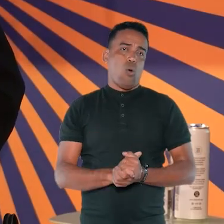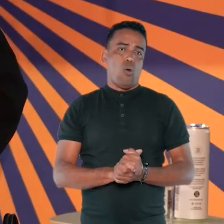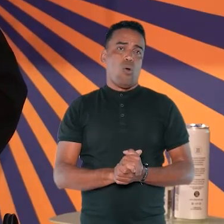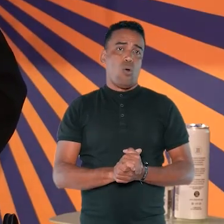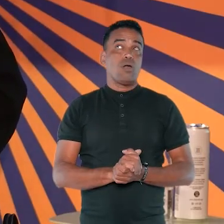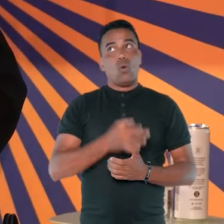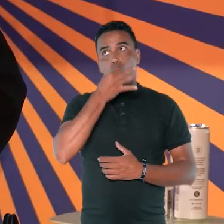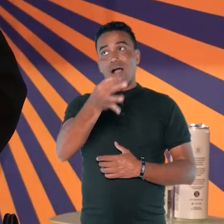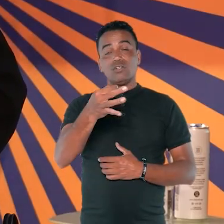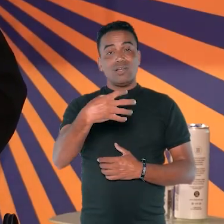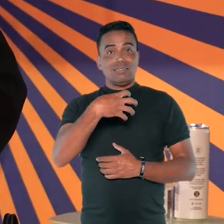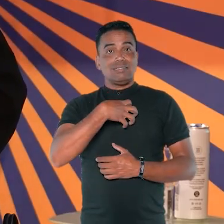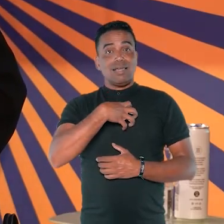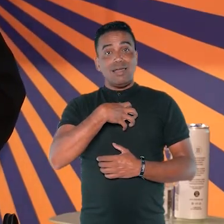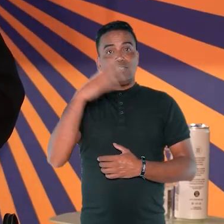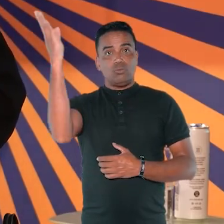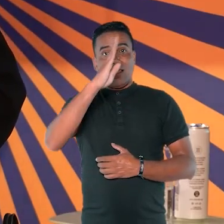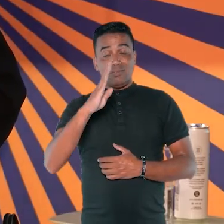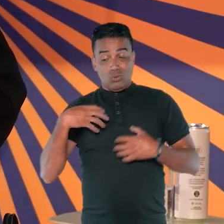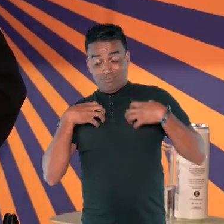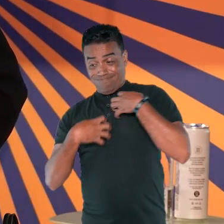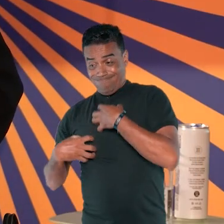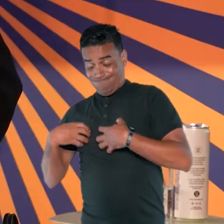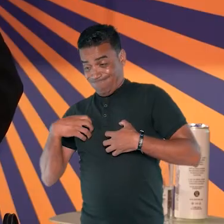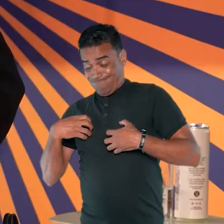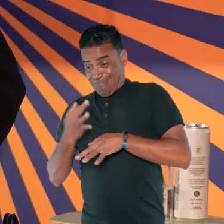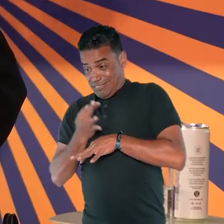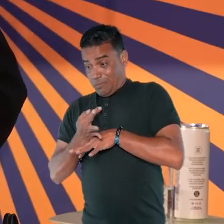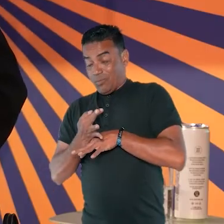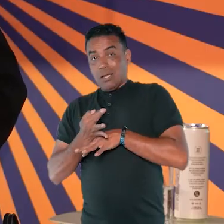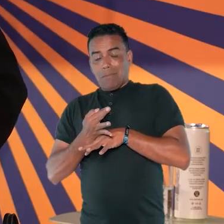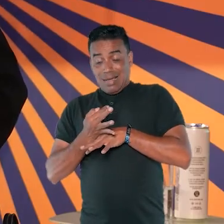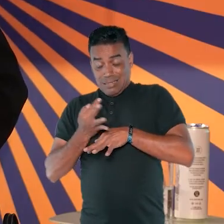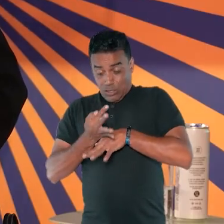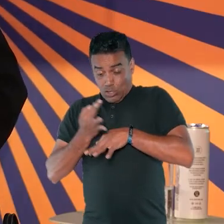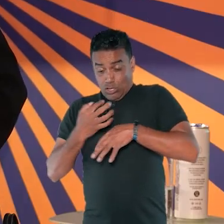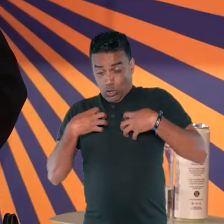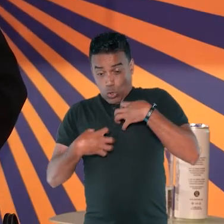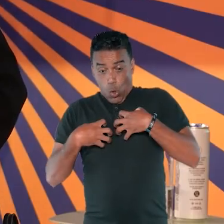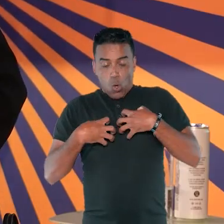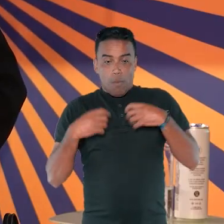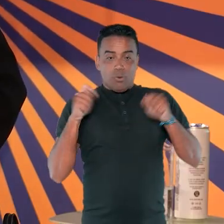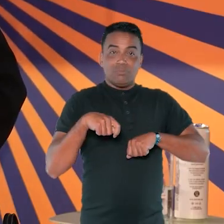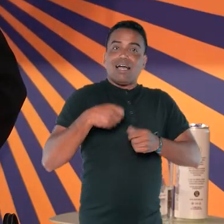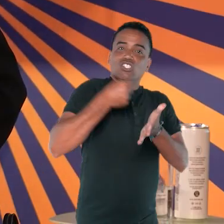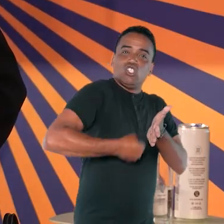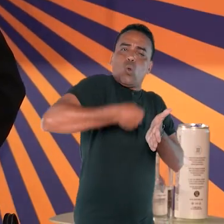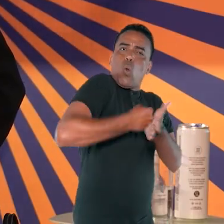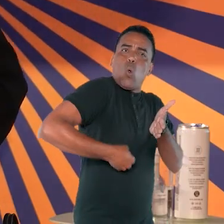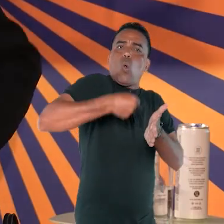ele sente o Brasil que dói na gente, mas da dor também se extrai toda a possibilidade de luta.